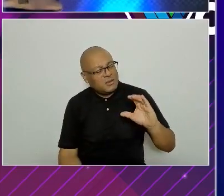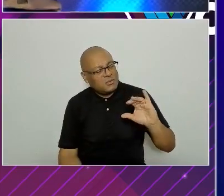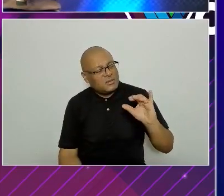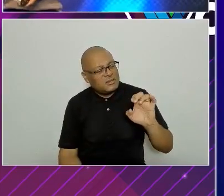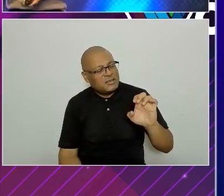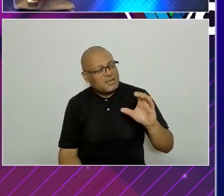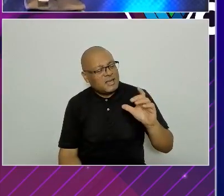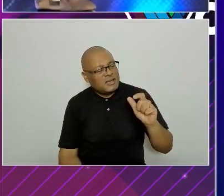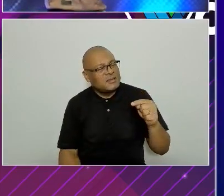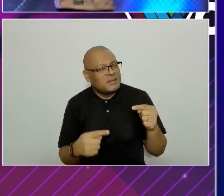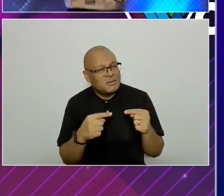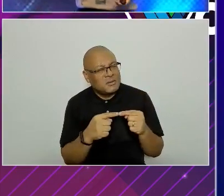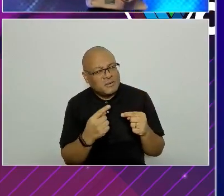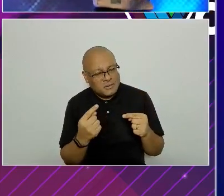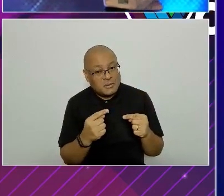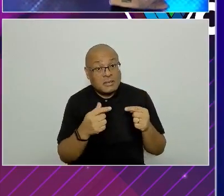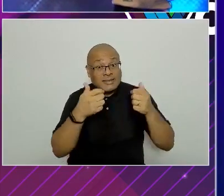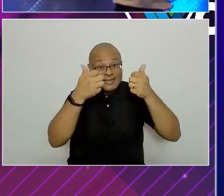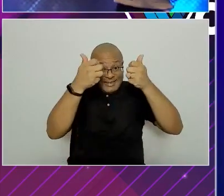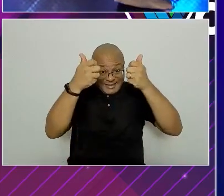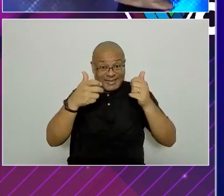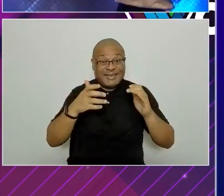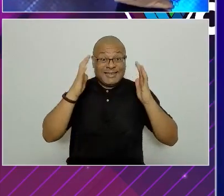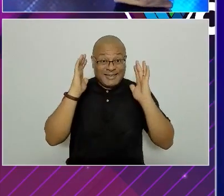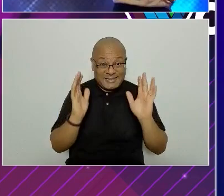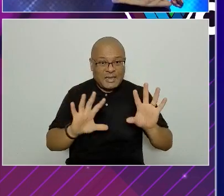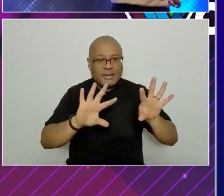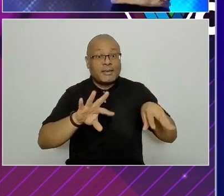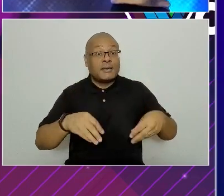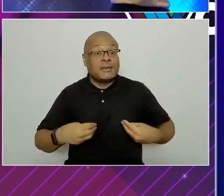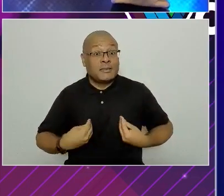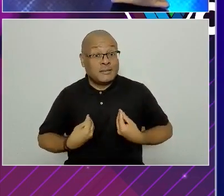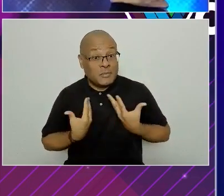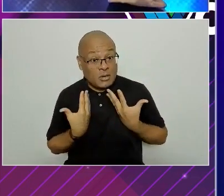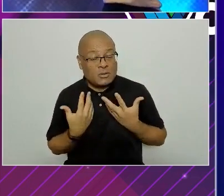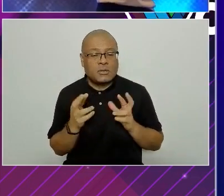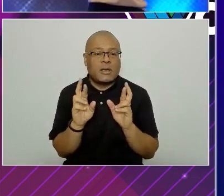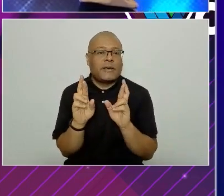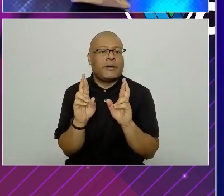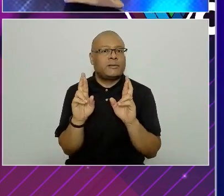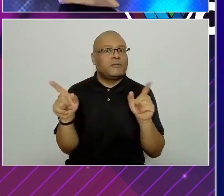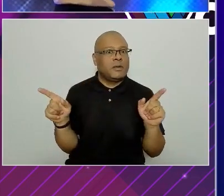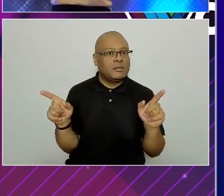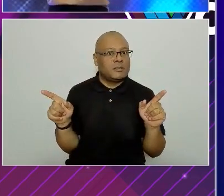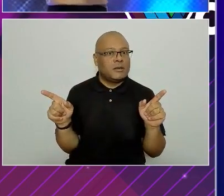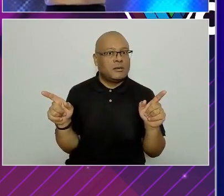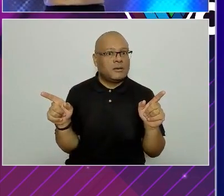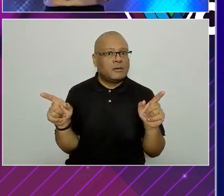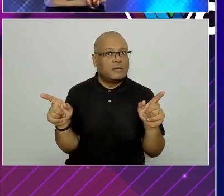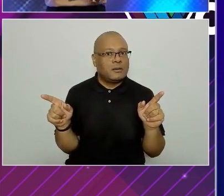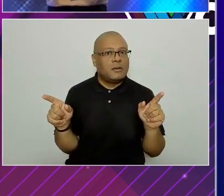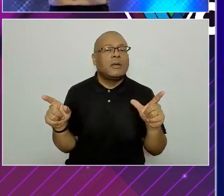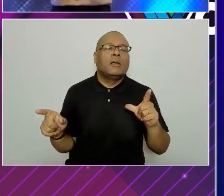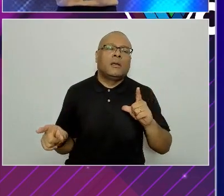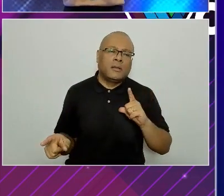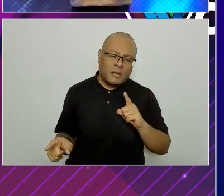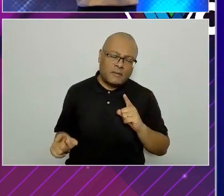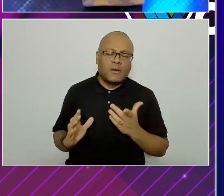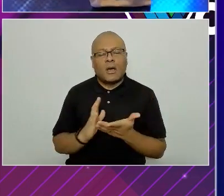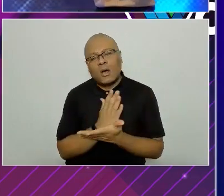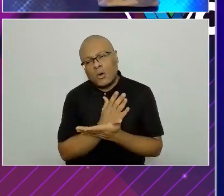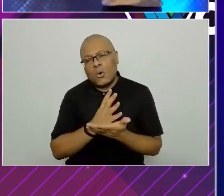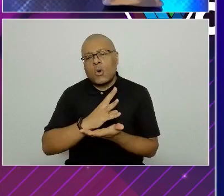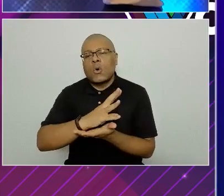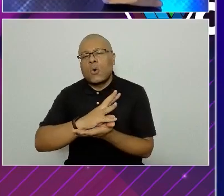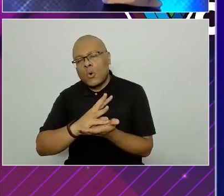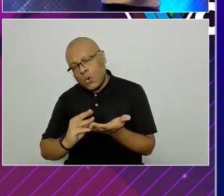que eu trouxer essas semelhanças, né, essas inspirações, eu vou trazer as diferenças também. Então, ao mesmo tempo que teve algum tipo de inspiração entre